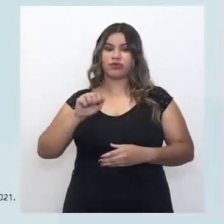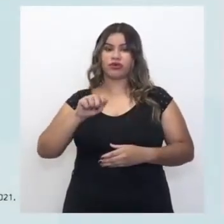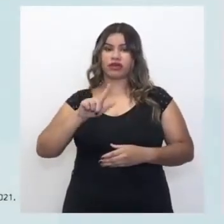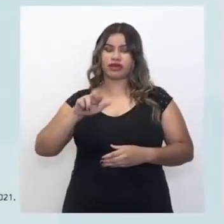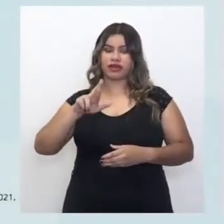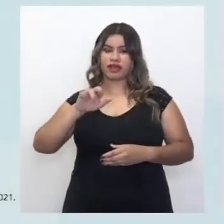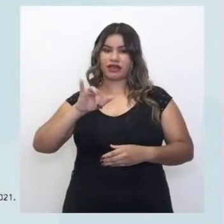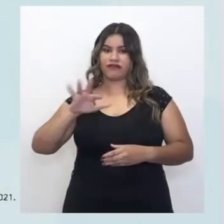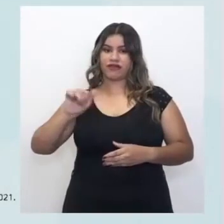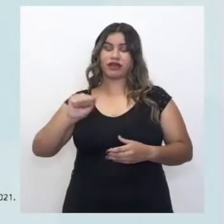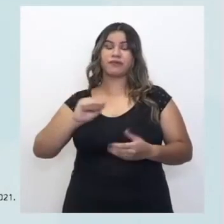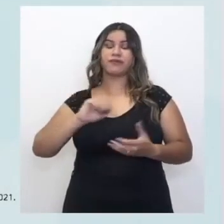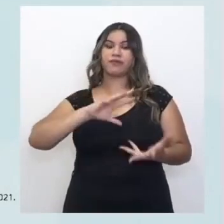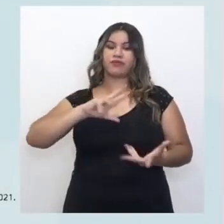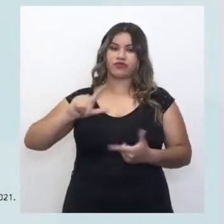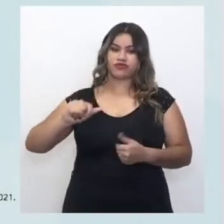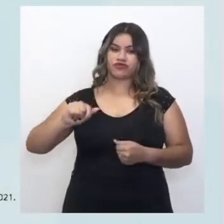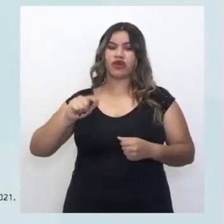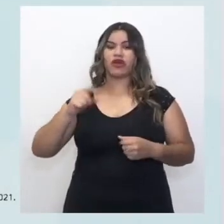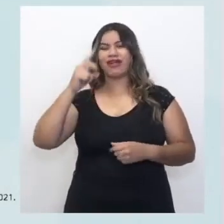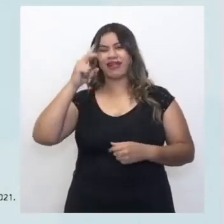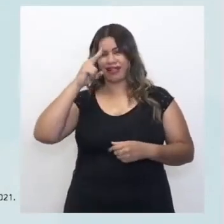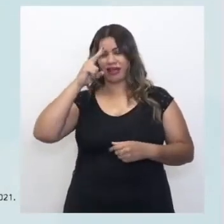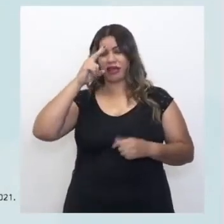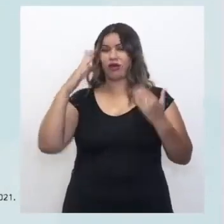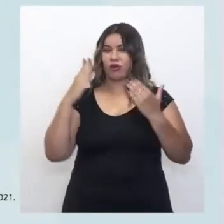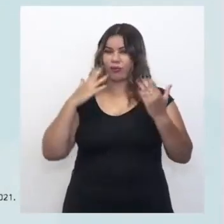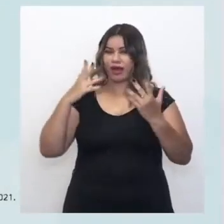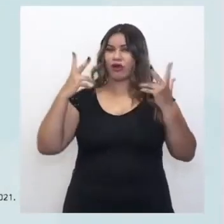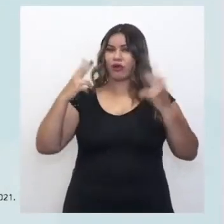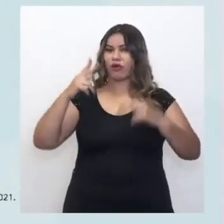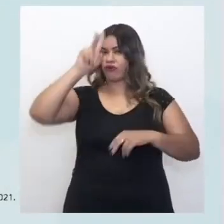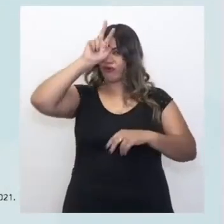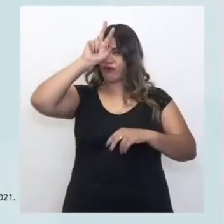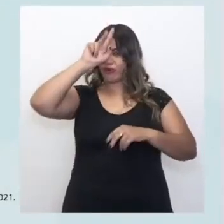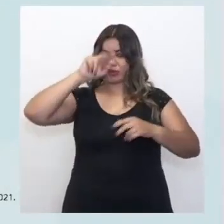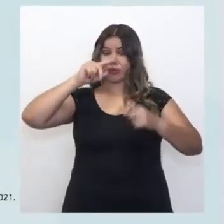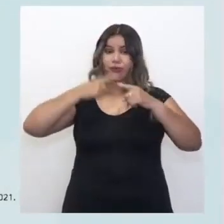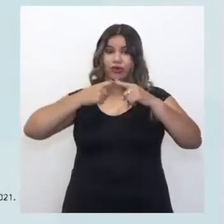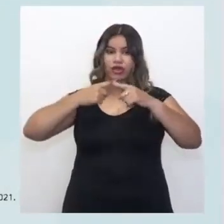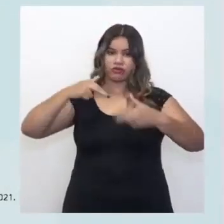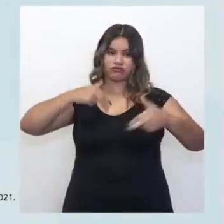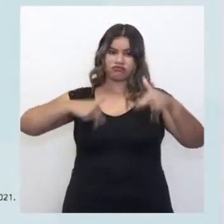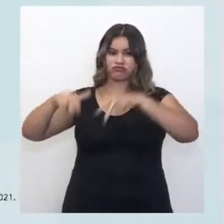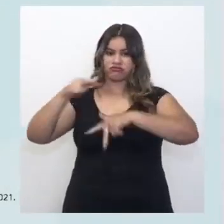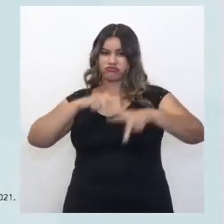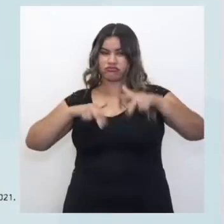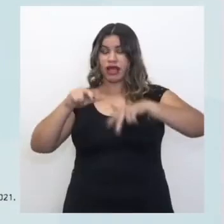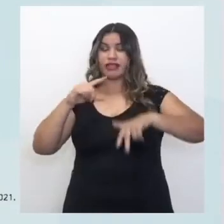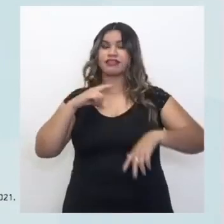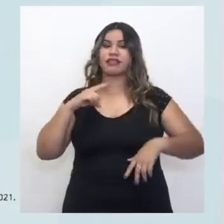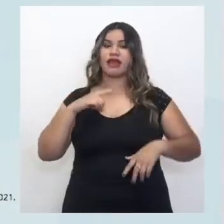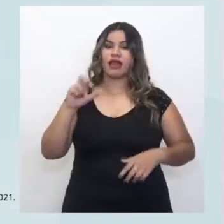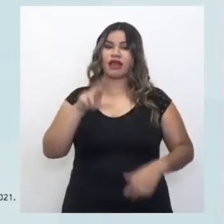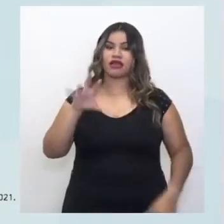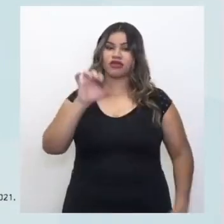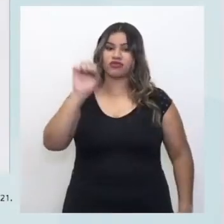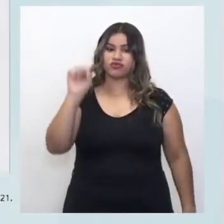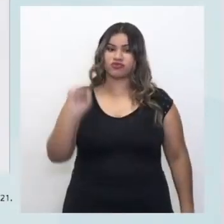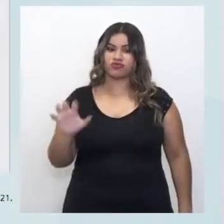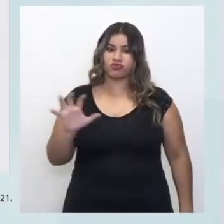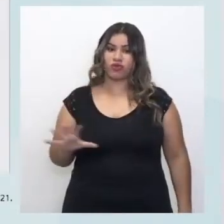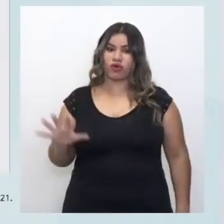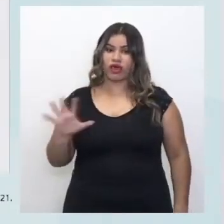de formigueiro humano, que é na região asiática, na região aí do sudoeste, né? Nós temos aqui essa região aqui